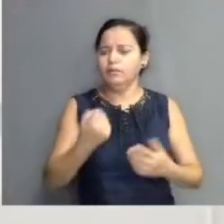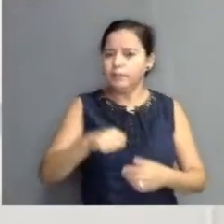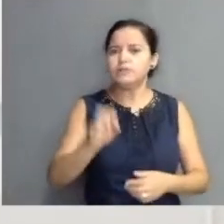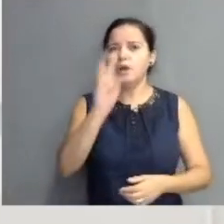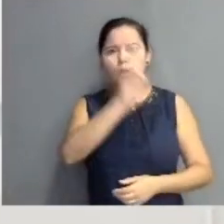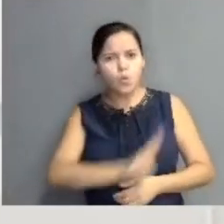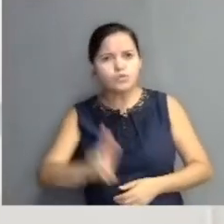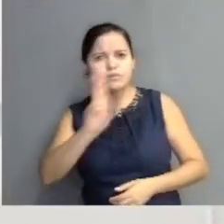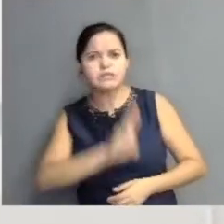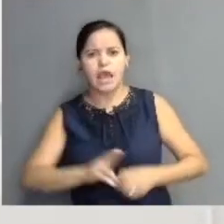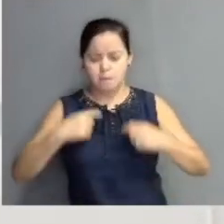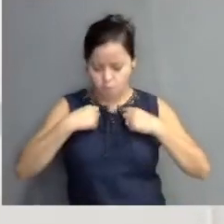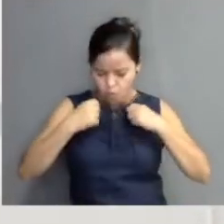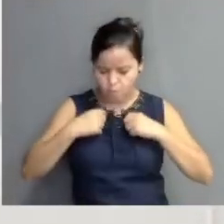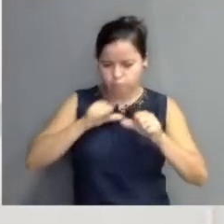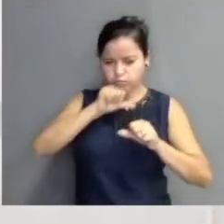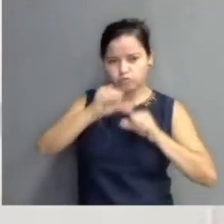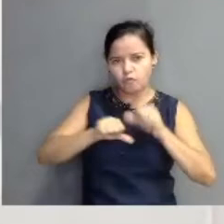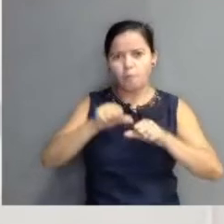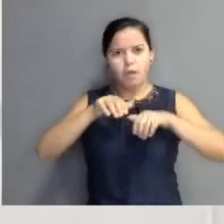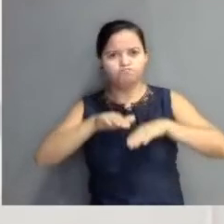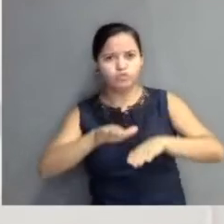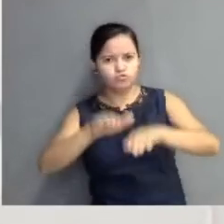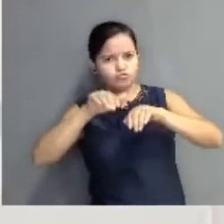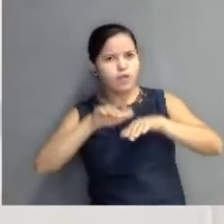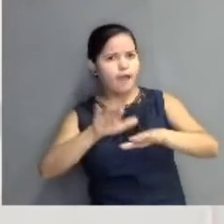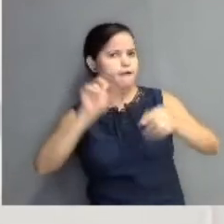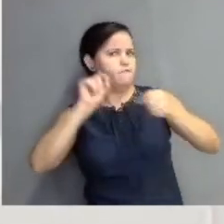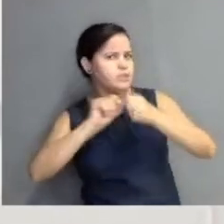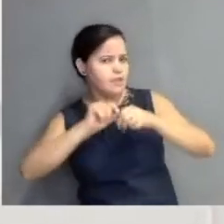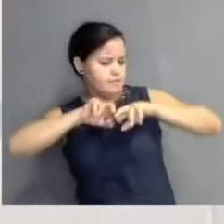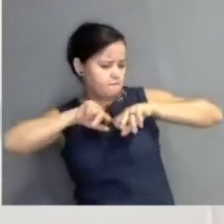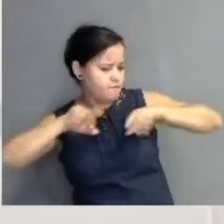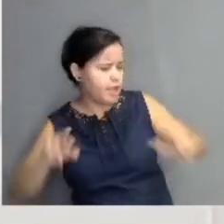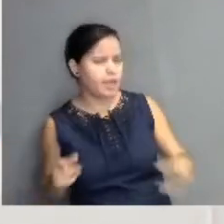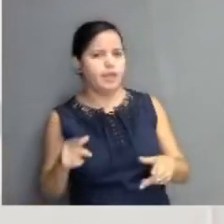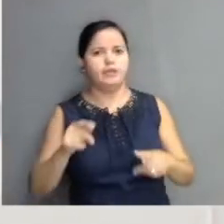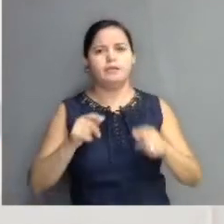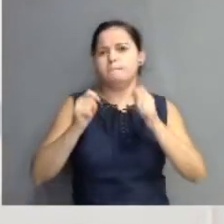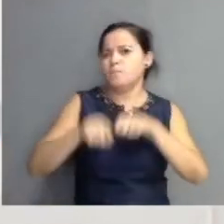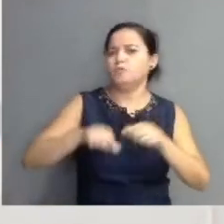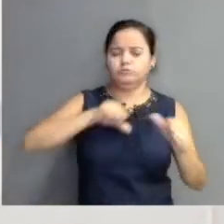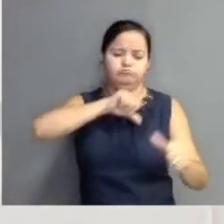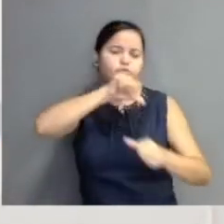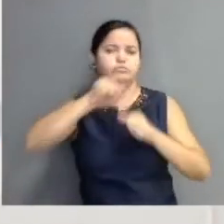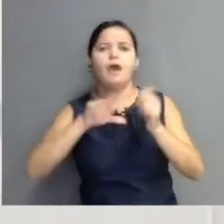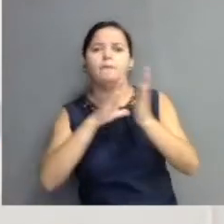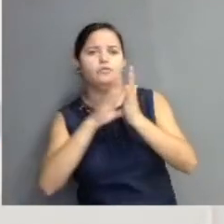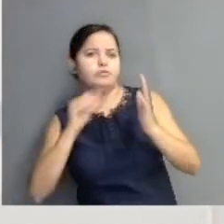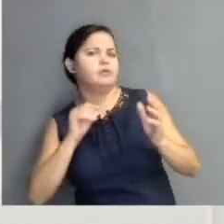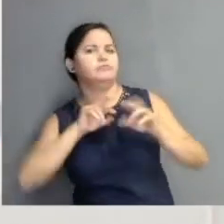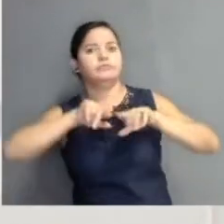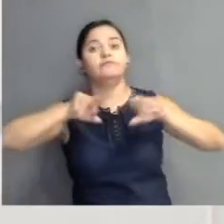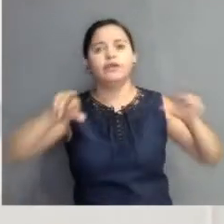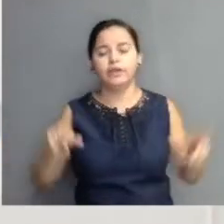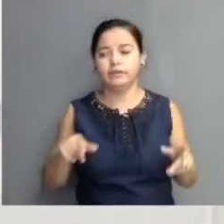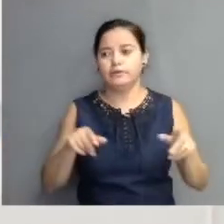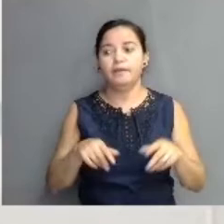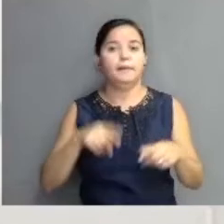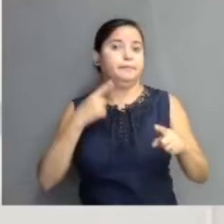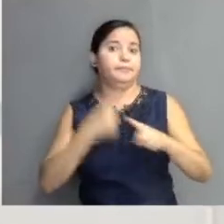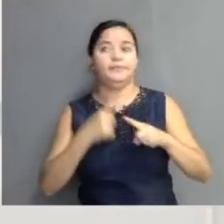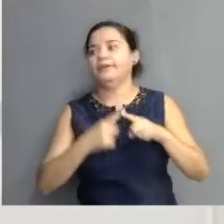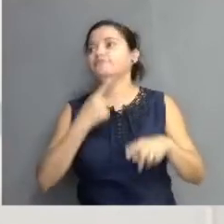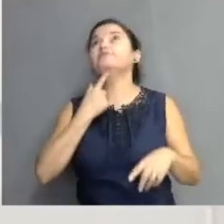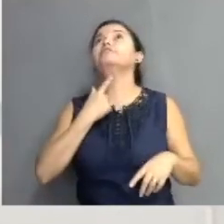precisa o tempo todo desse desejo feitiçizante, esse feitiço da gente ter esse desejo